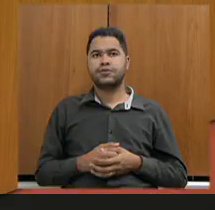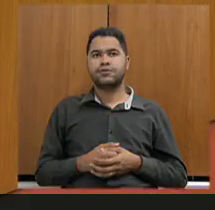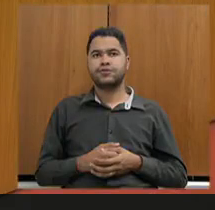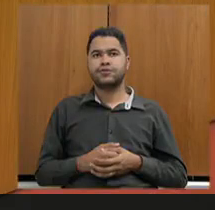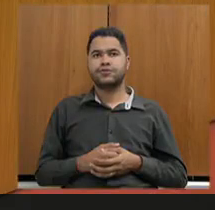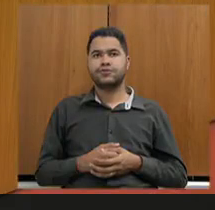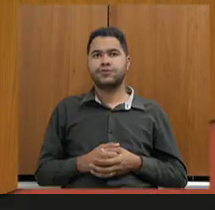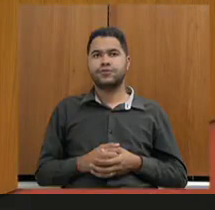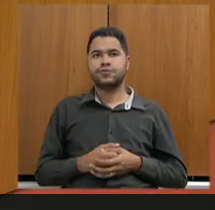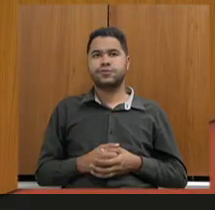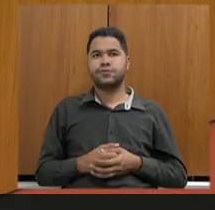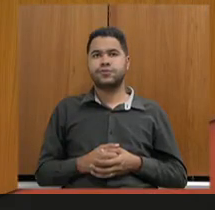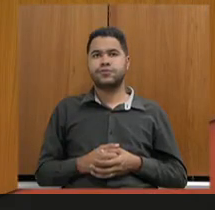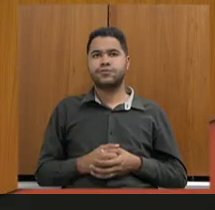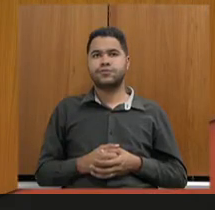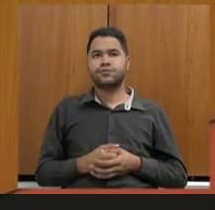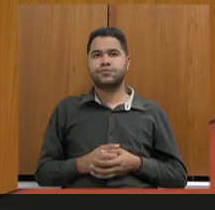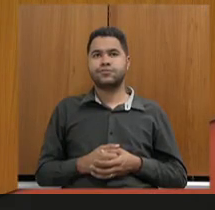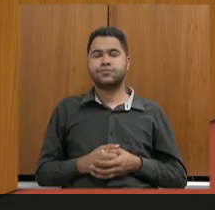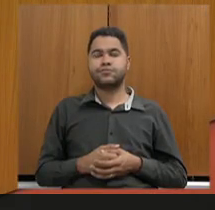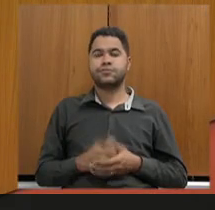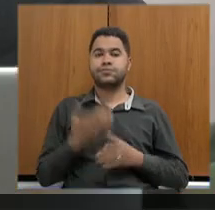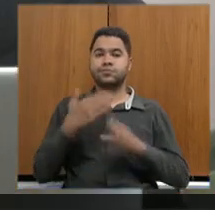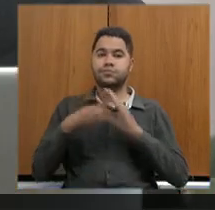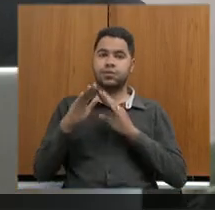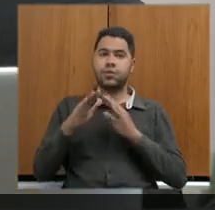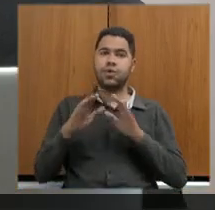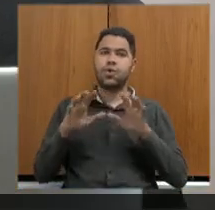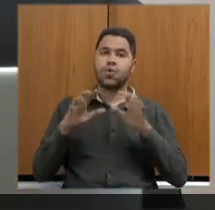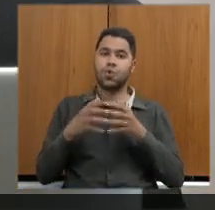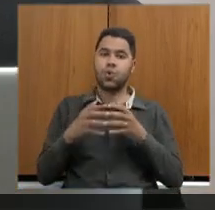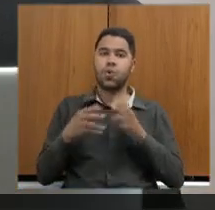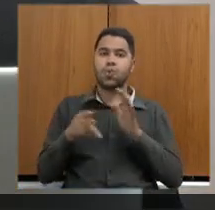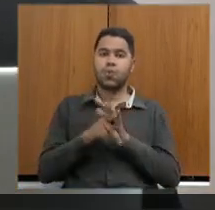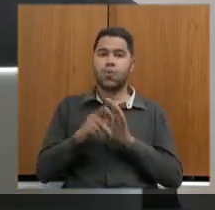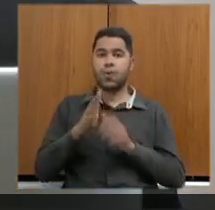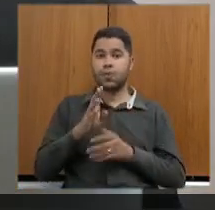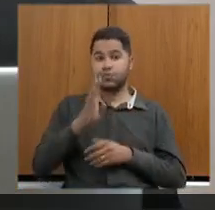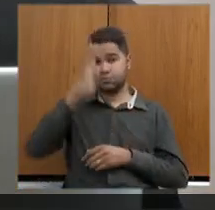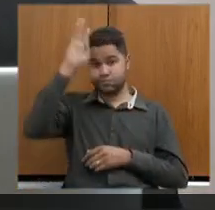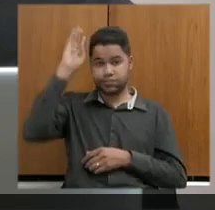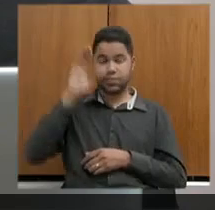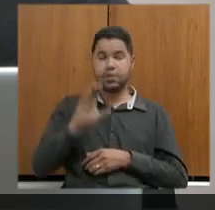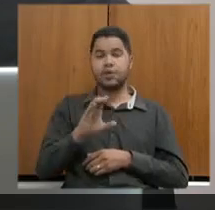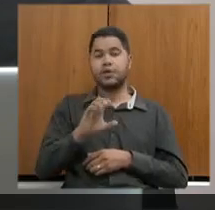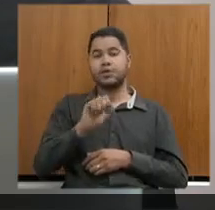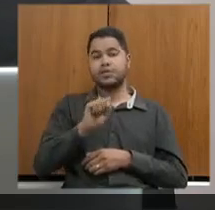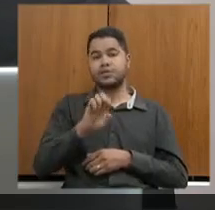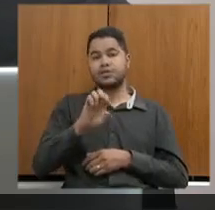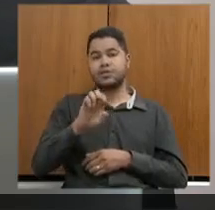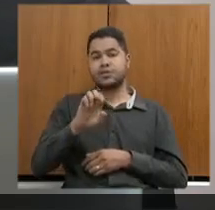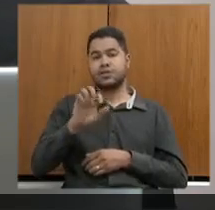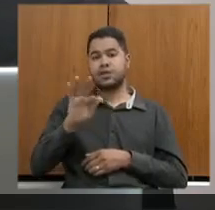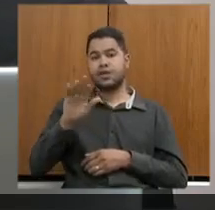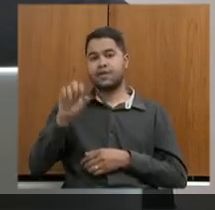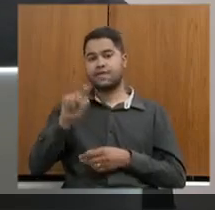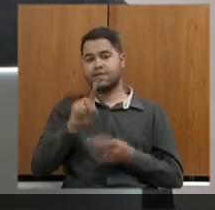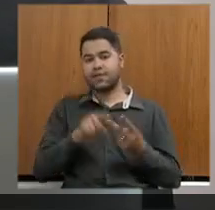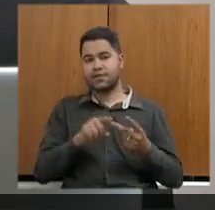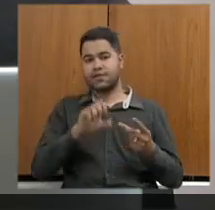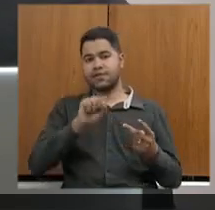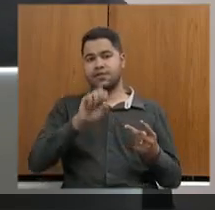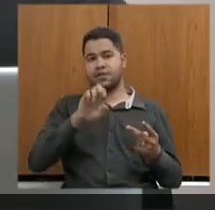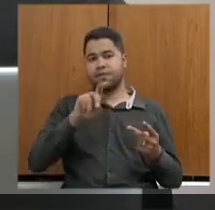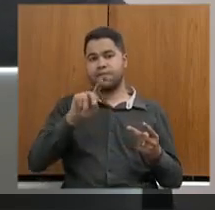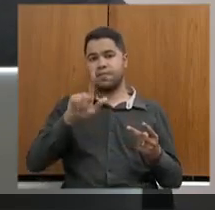e tem que liberar seus caminhada o Corpo de Bombeiros Militares já tá Estado de Fazenda Sef a ceplac e essa Catarina Ela do